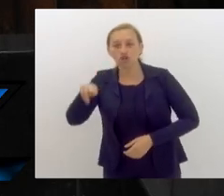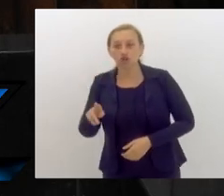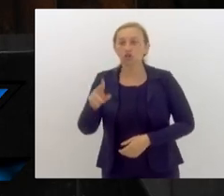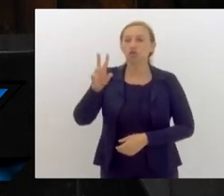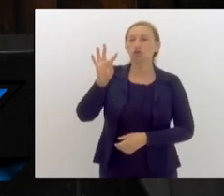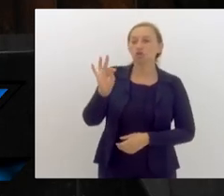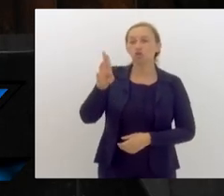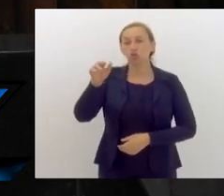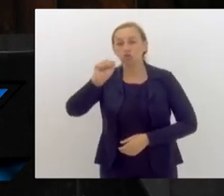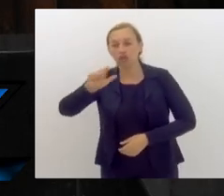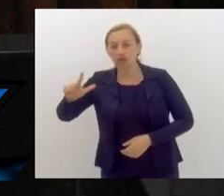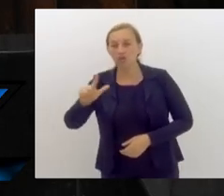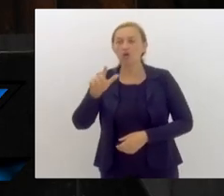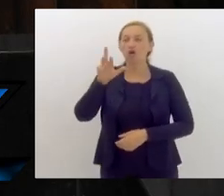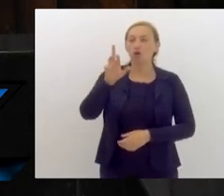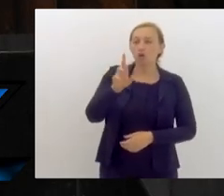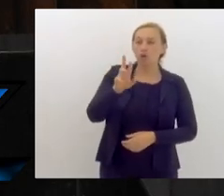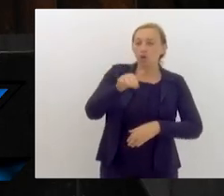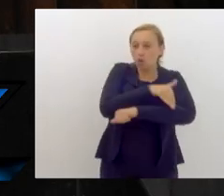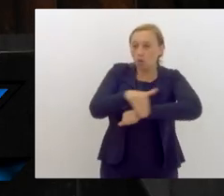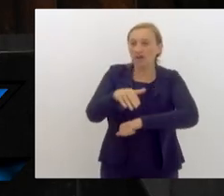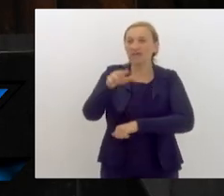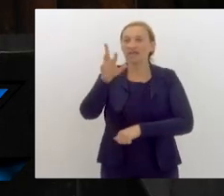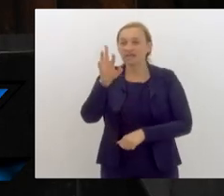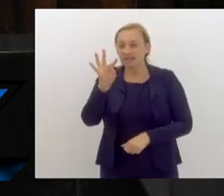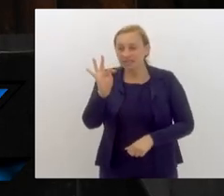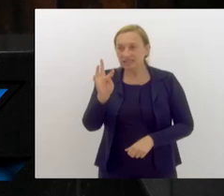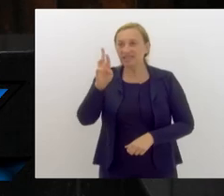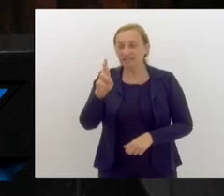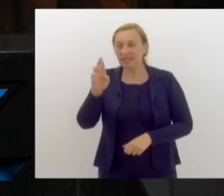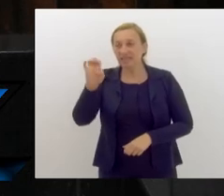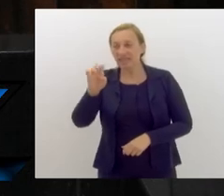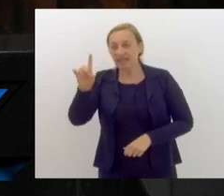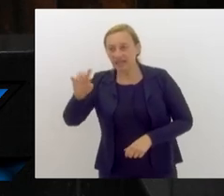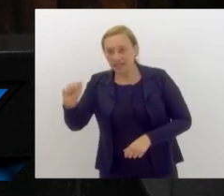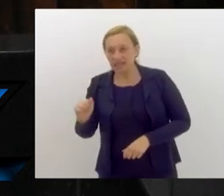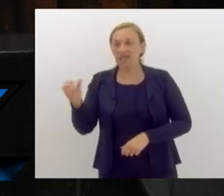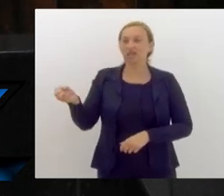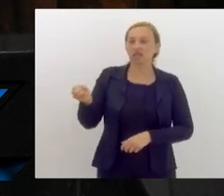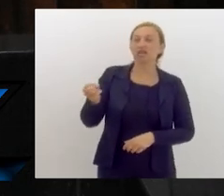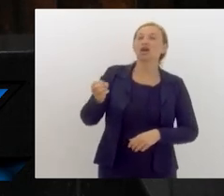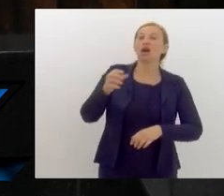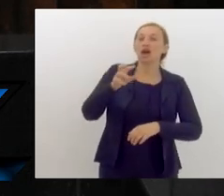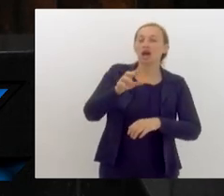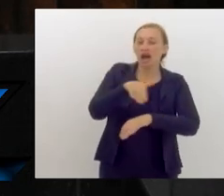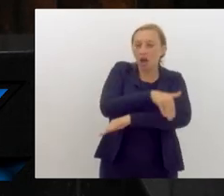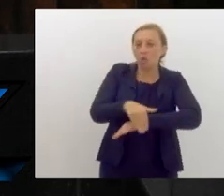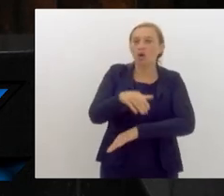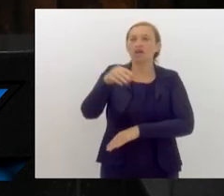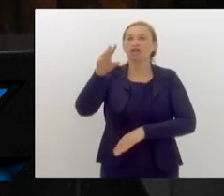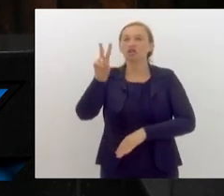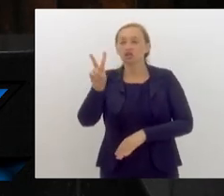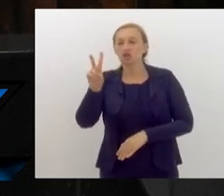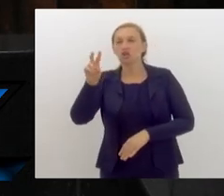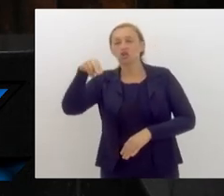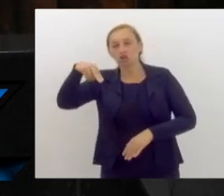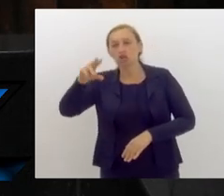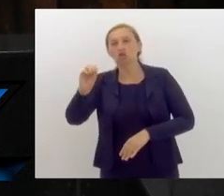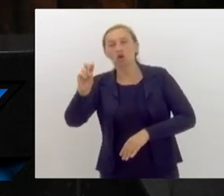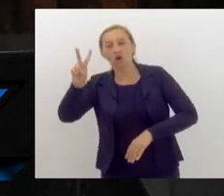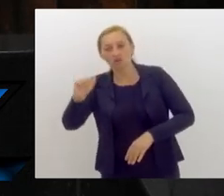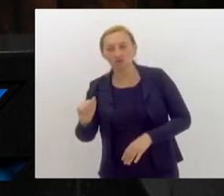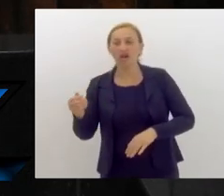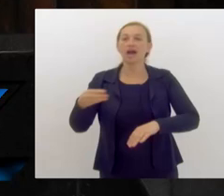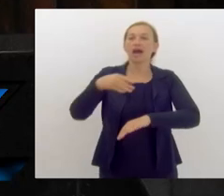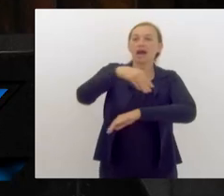extravasor a Rua Tereza 24 de Maio a Rua Nova a Rua Conde de a Pedro Ivo